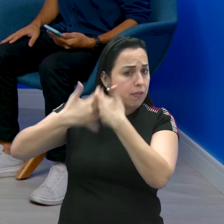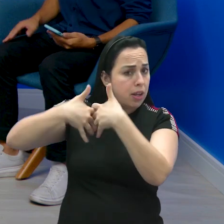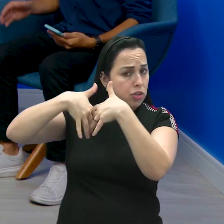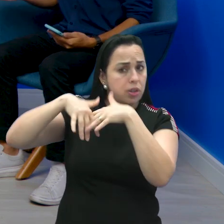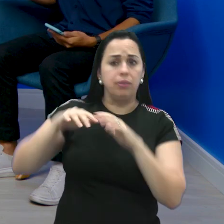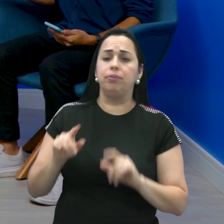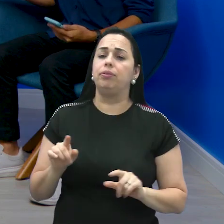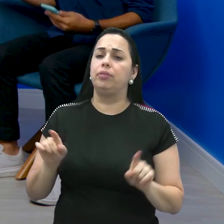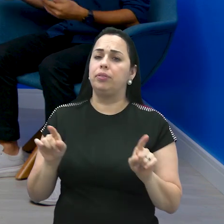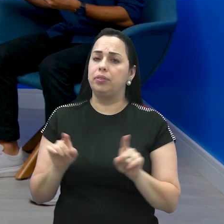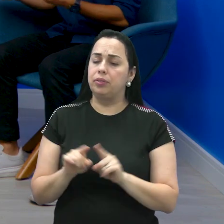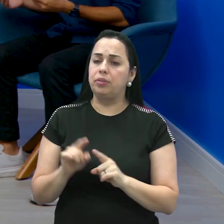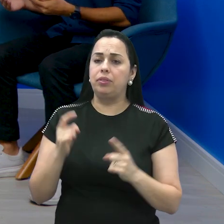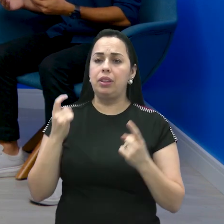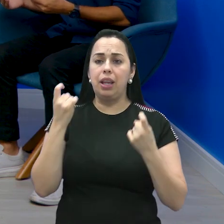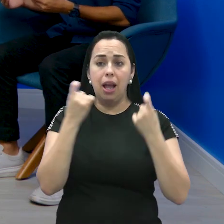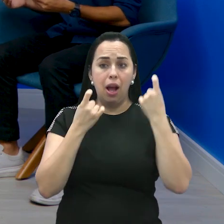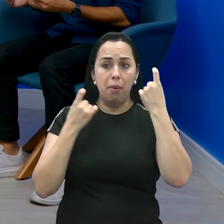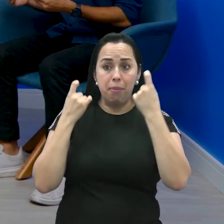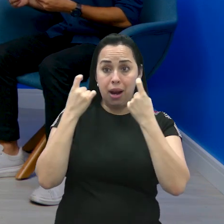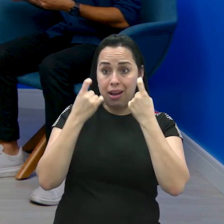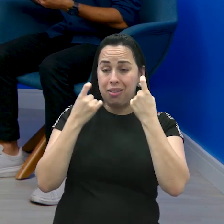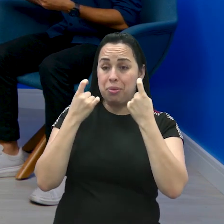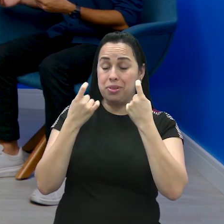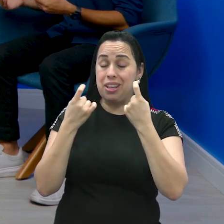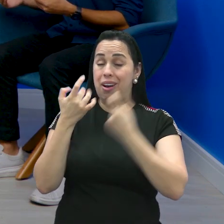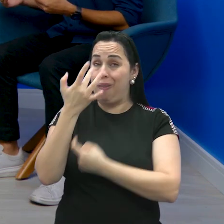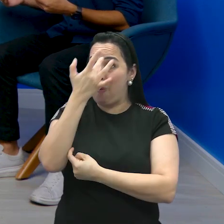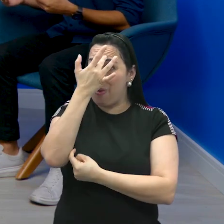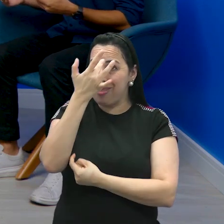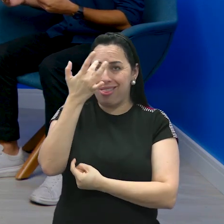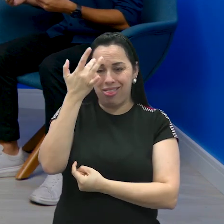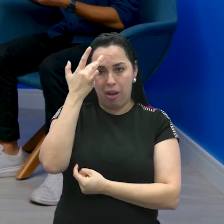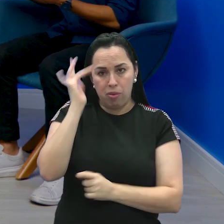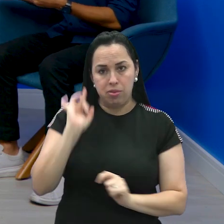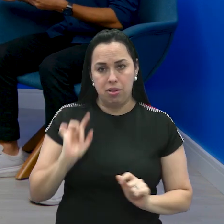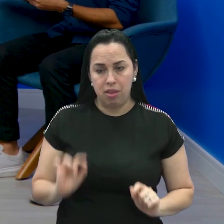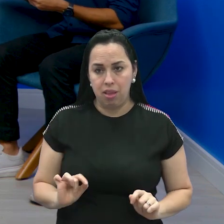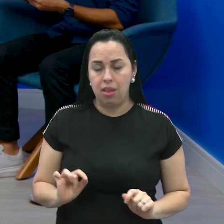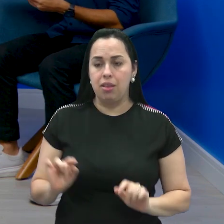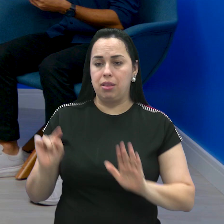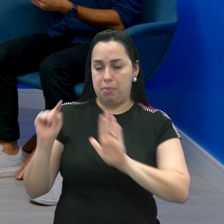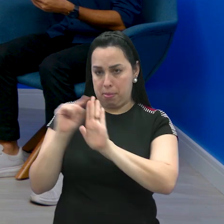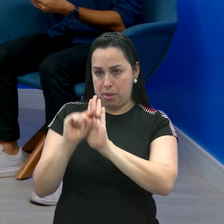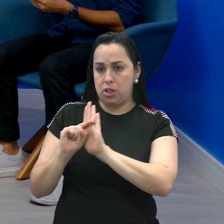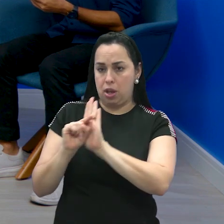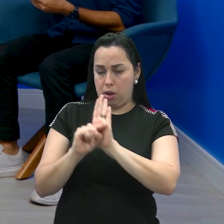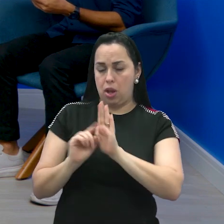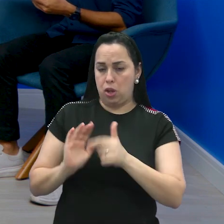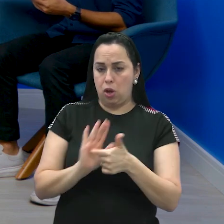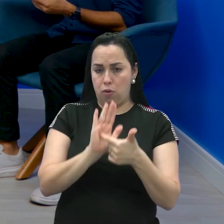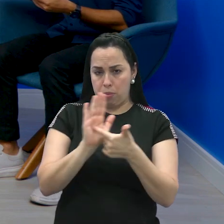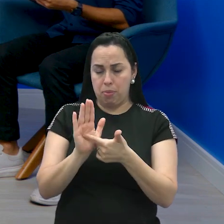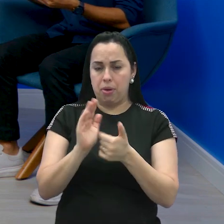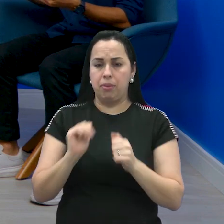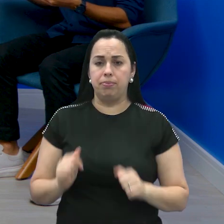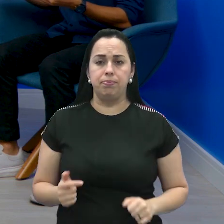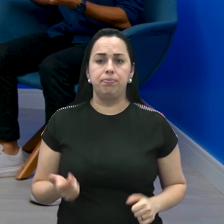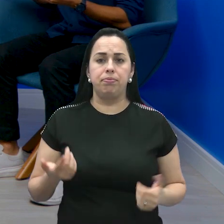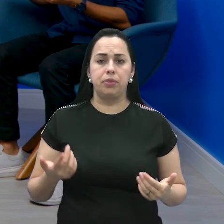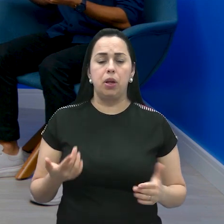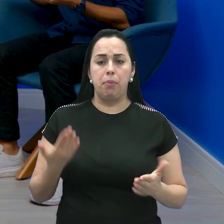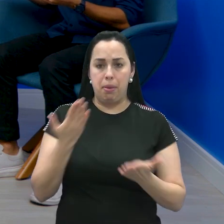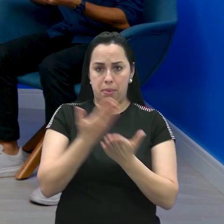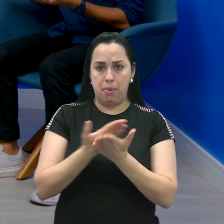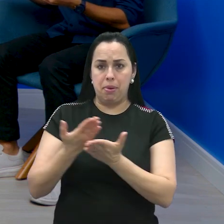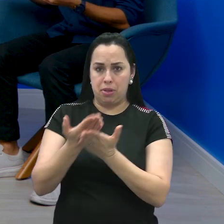Com certeza, Ana. E essa preocupação com a nossa saúde mental no trabalho se reflete numa pesquisa que eu separei aqui para passar com vocês. Olha